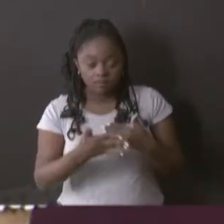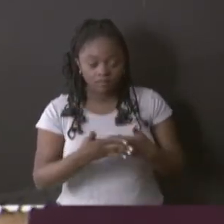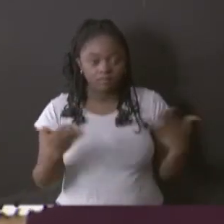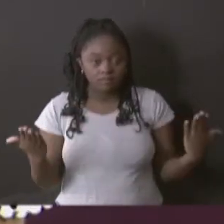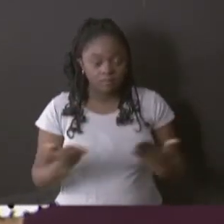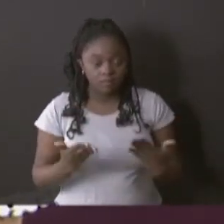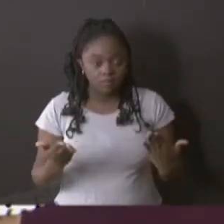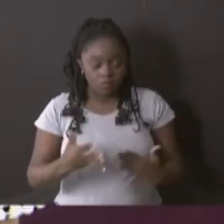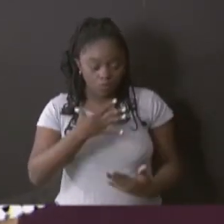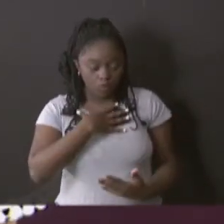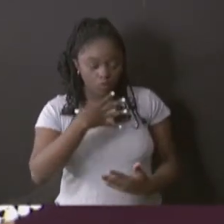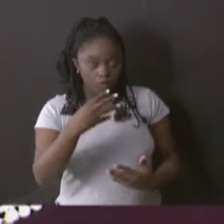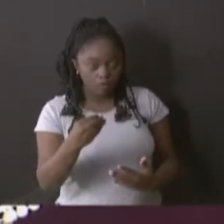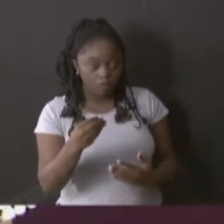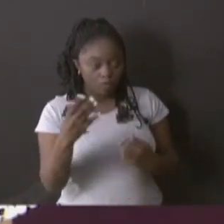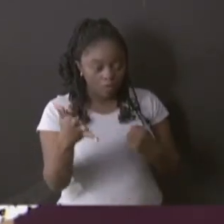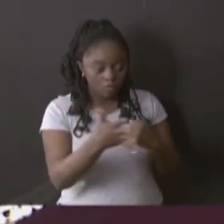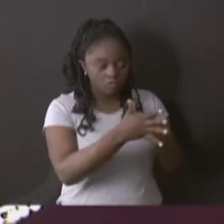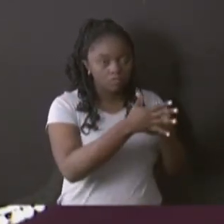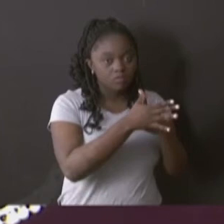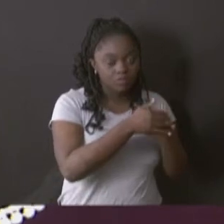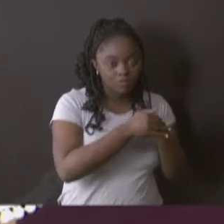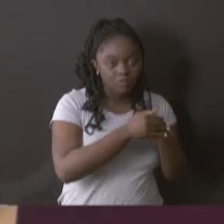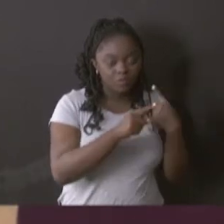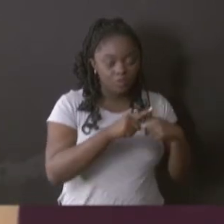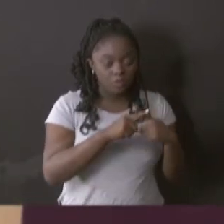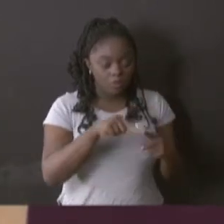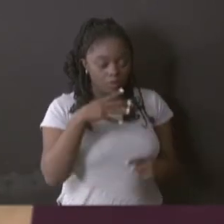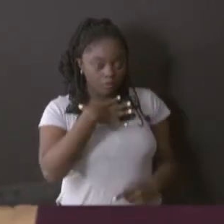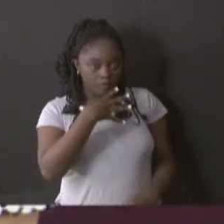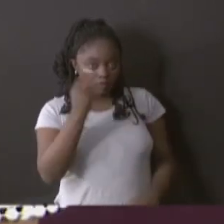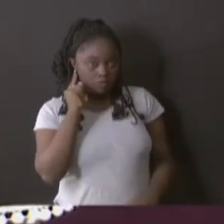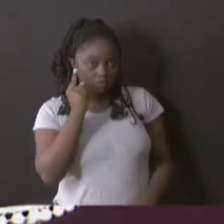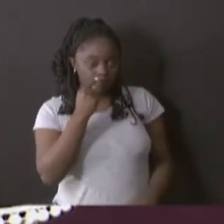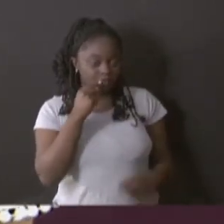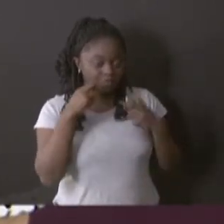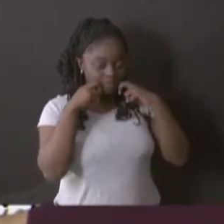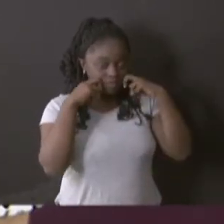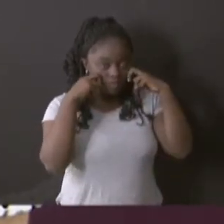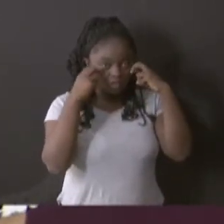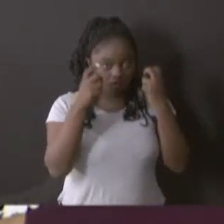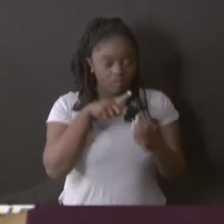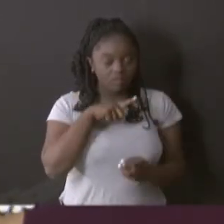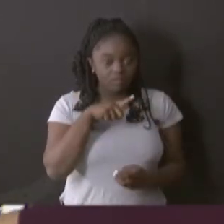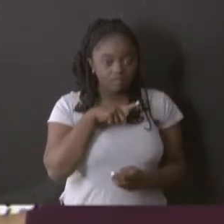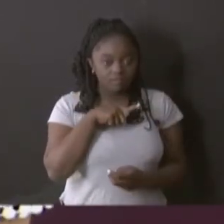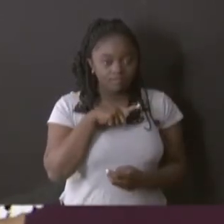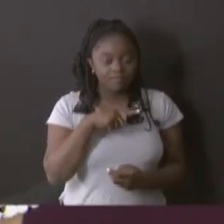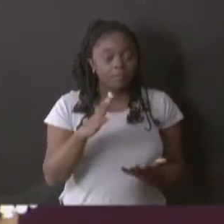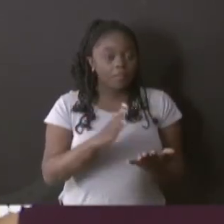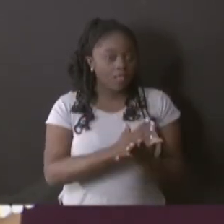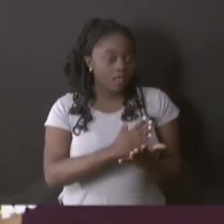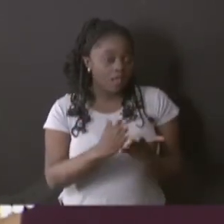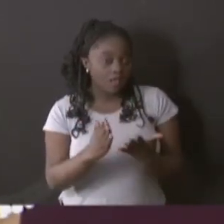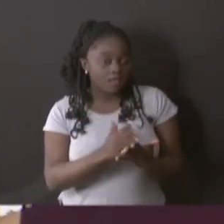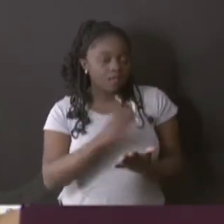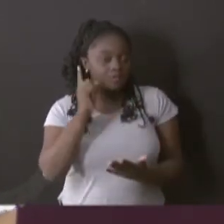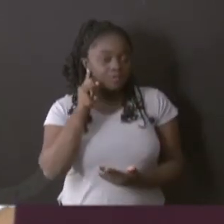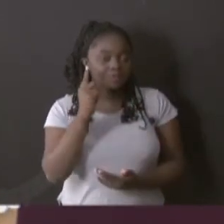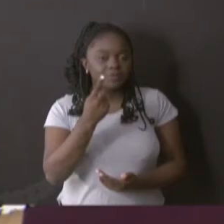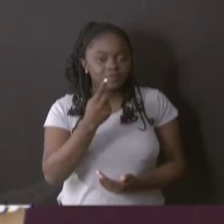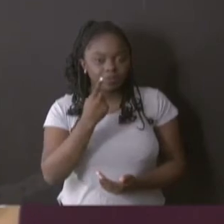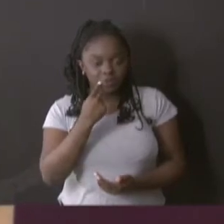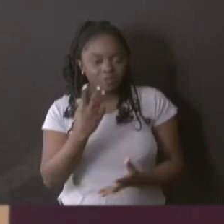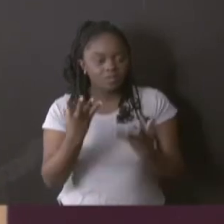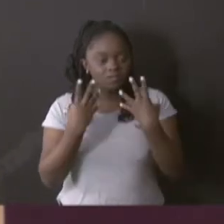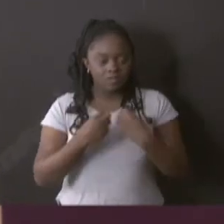são surdos e têm vergonha. Os surdos, alguns, claro, não são todos, né? Alguns casos que aparecem.